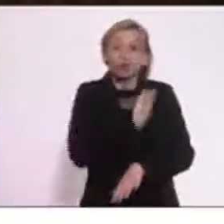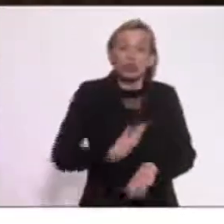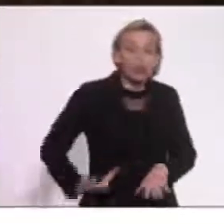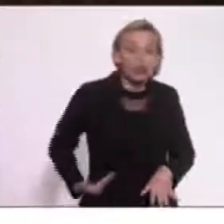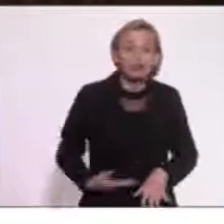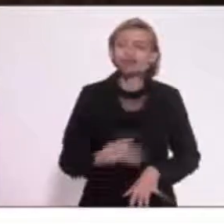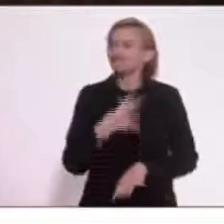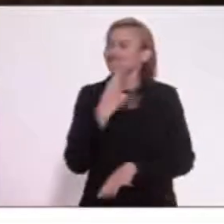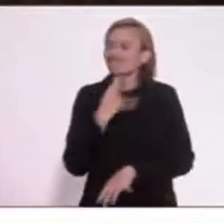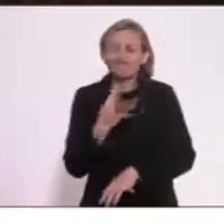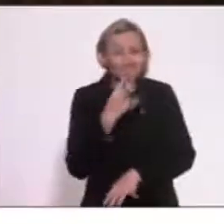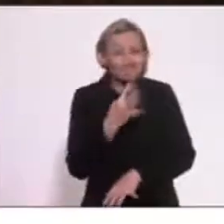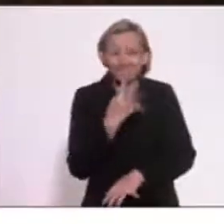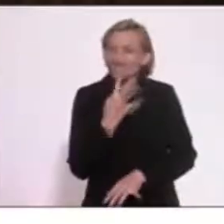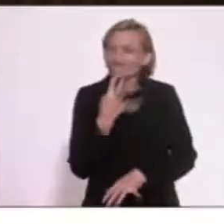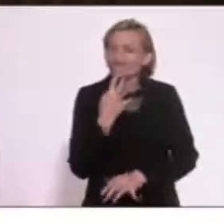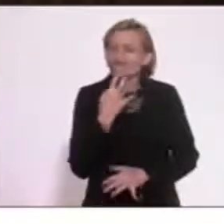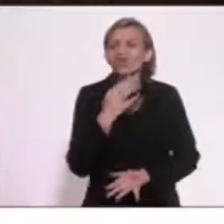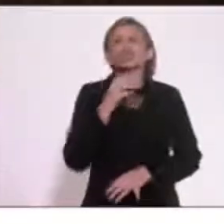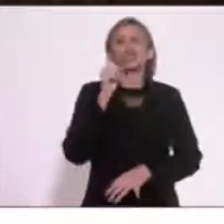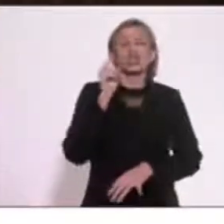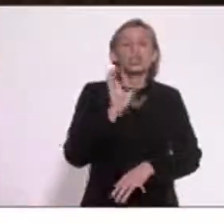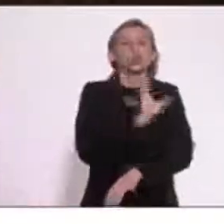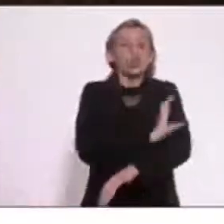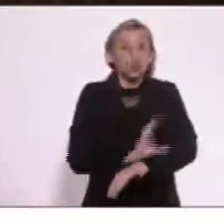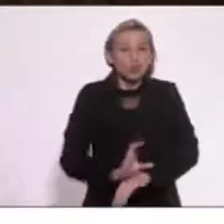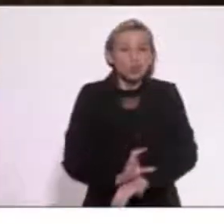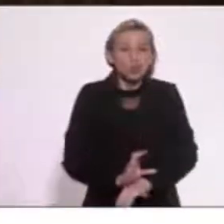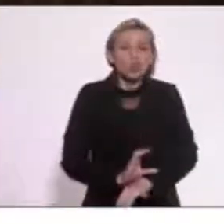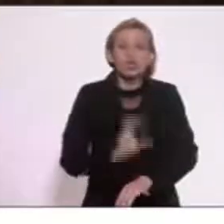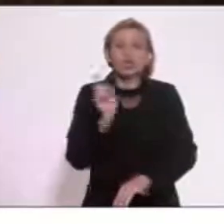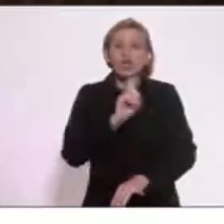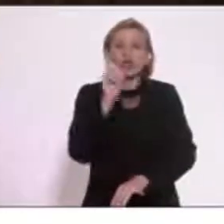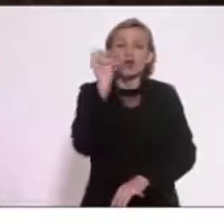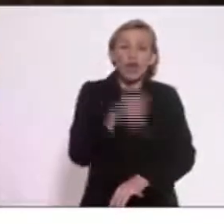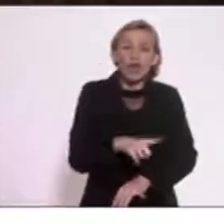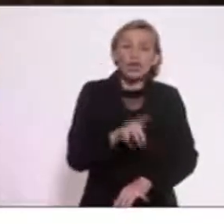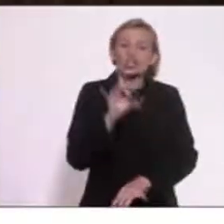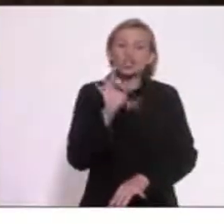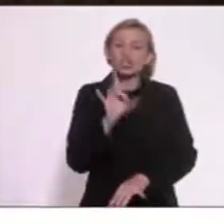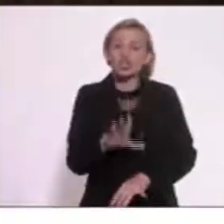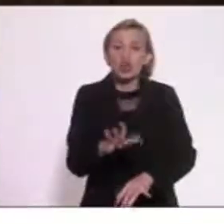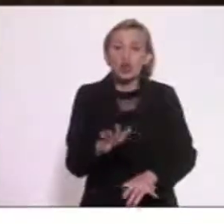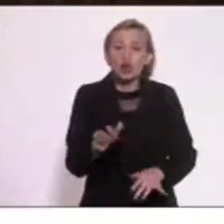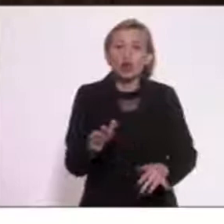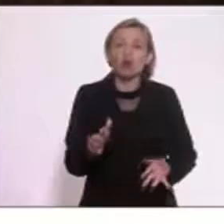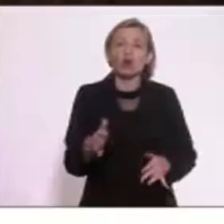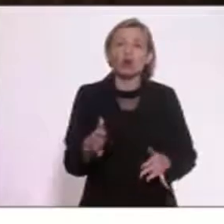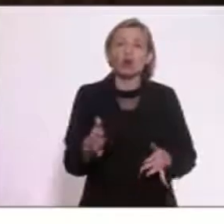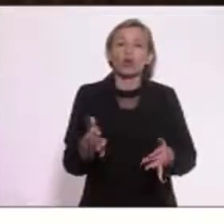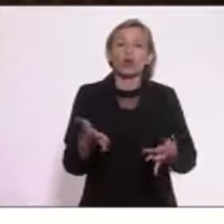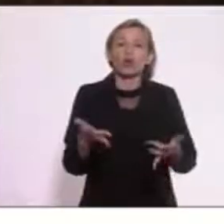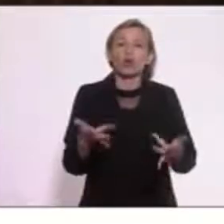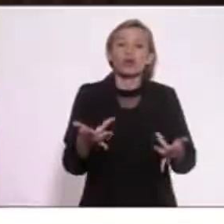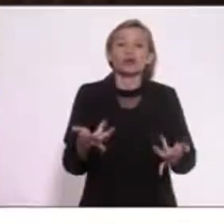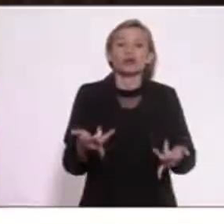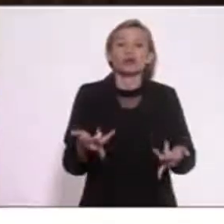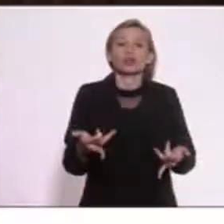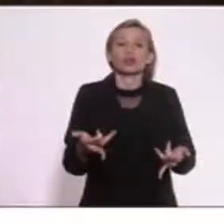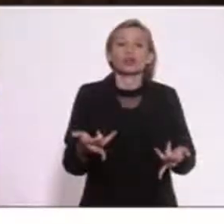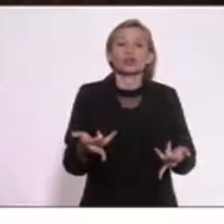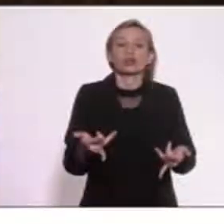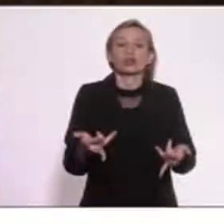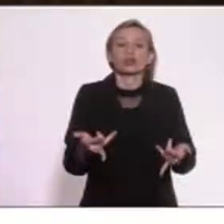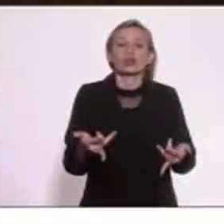não reconhecer que cultura não é só entretenimento. Cultura também tem o